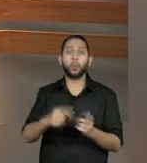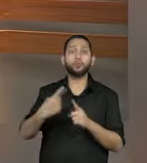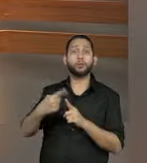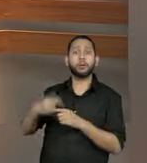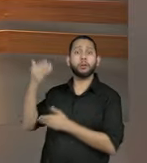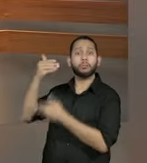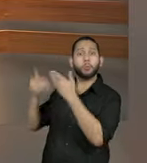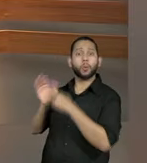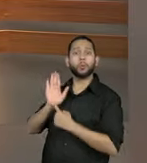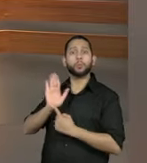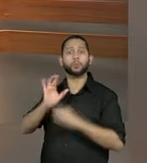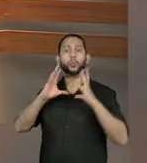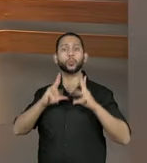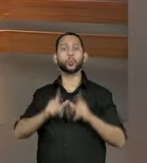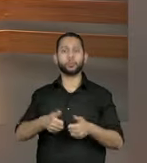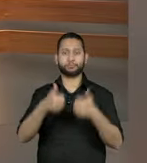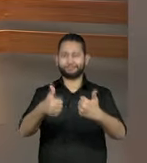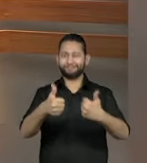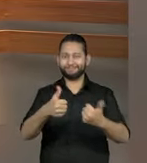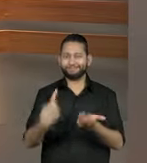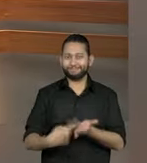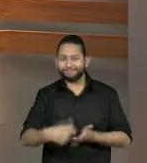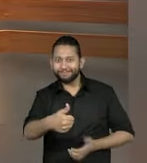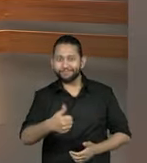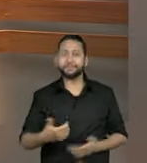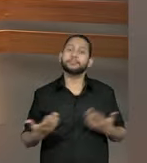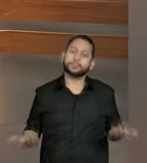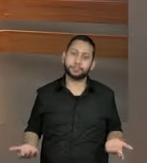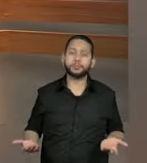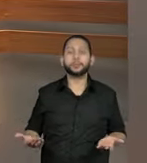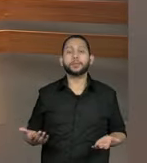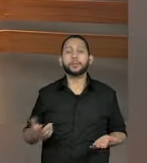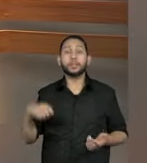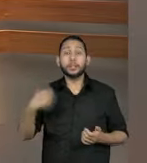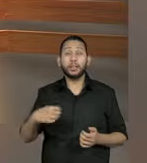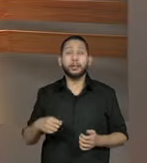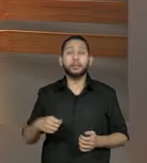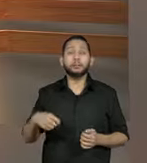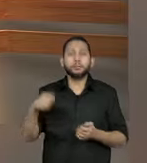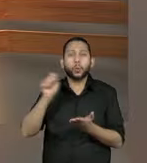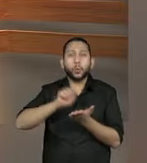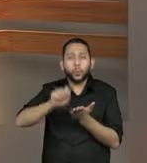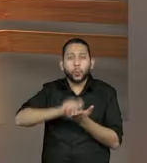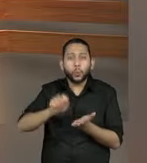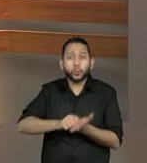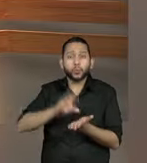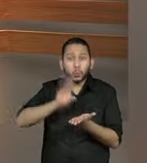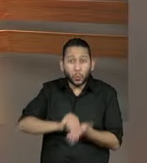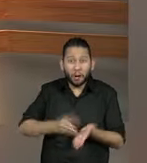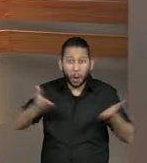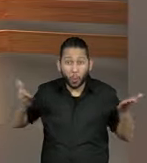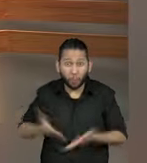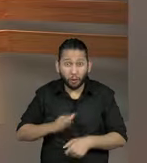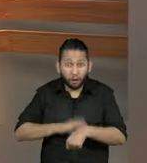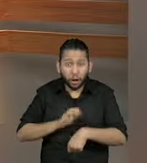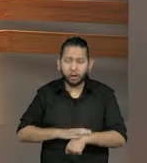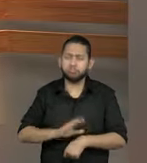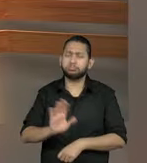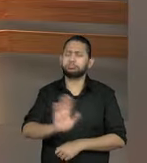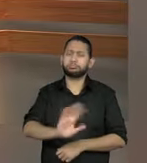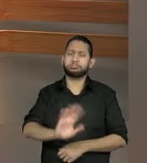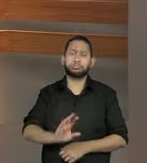nossas aulas aqui do Centro de Mídias, certo? Lembrando que não necessariamente precisa fazer as anotações agora, certo? Assista